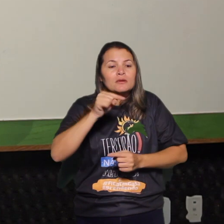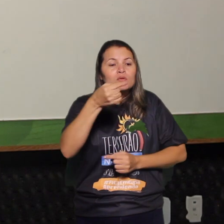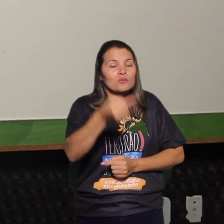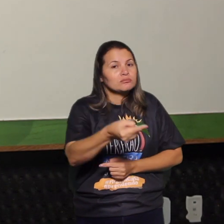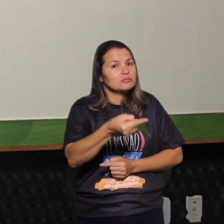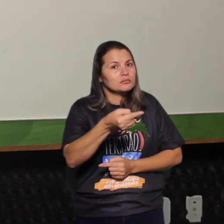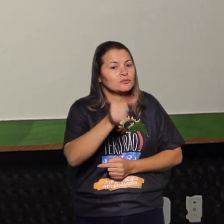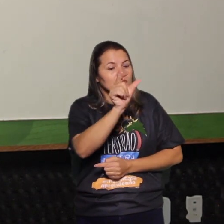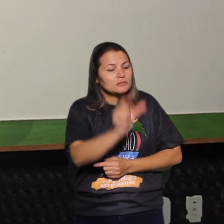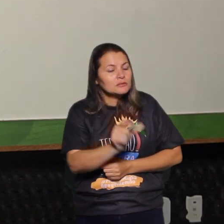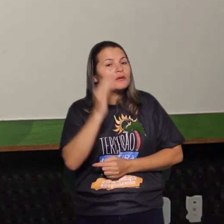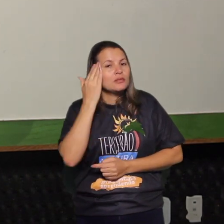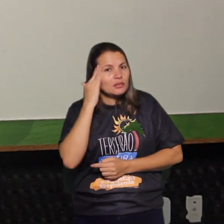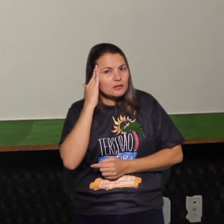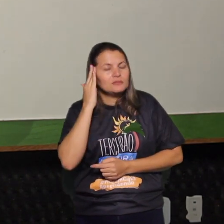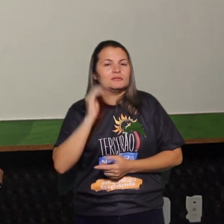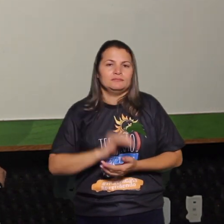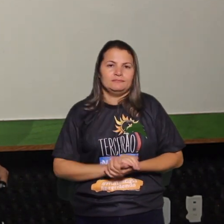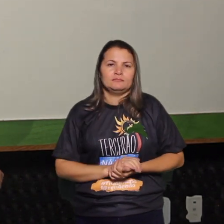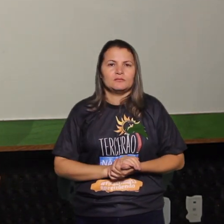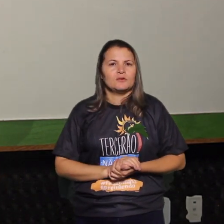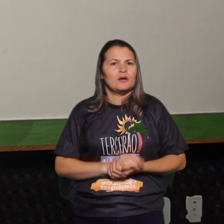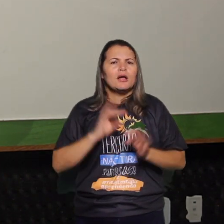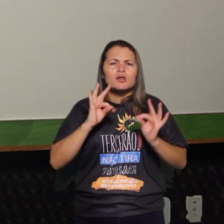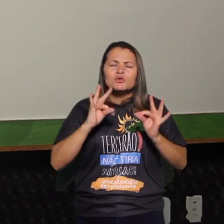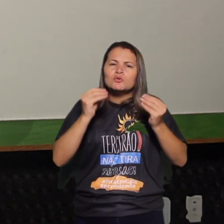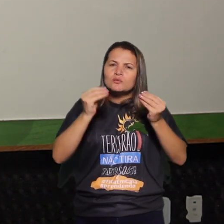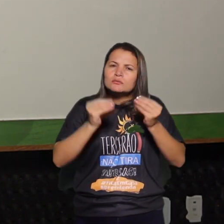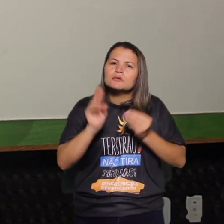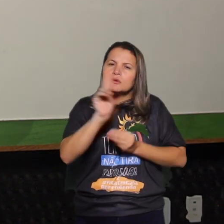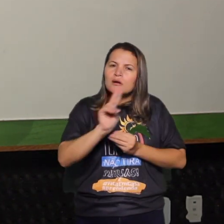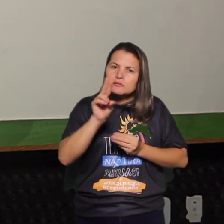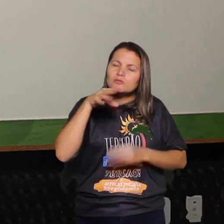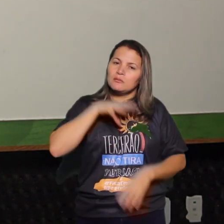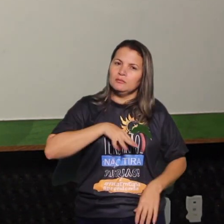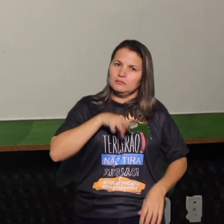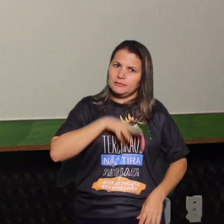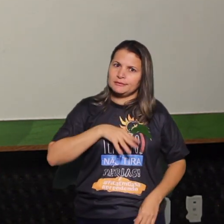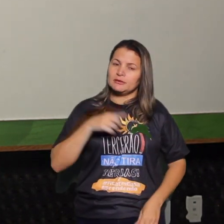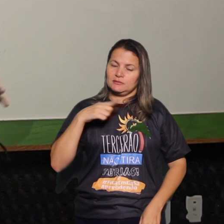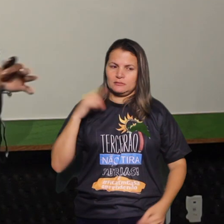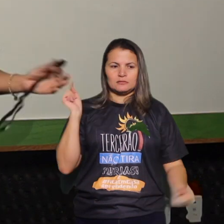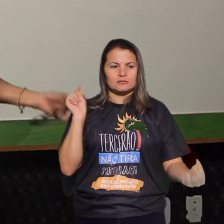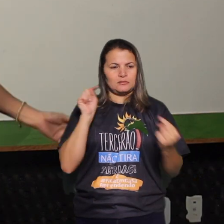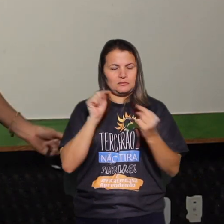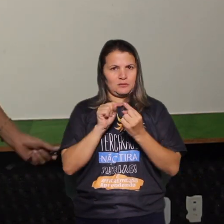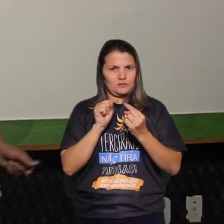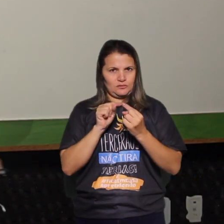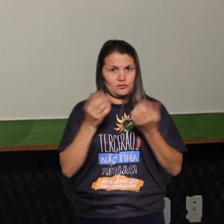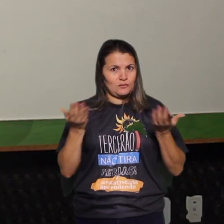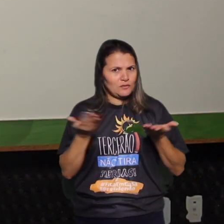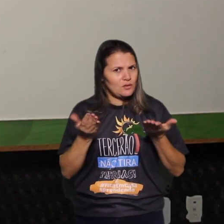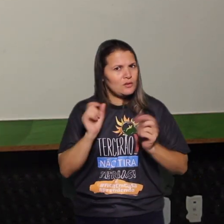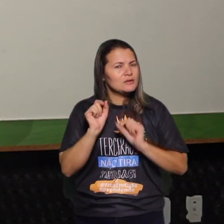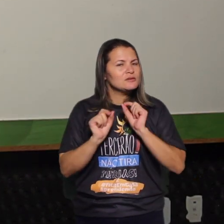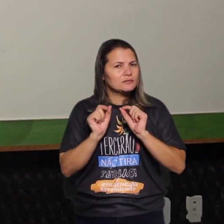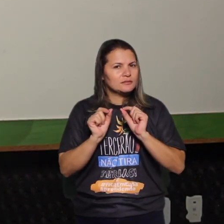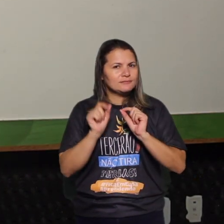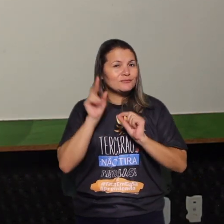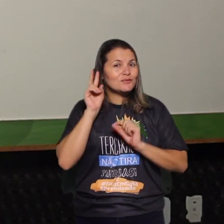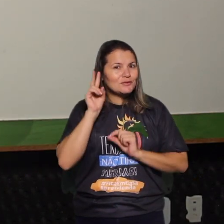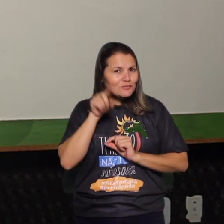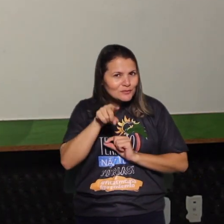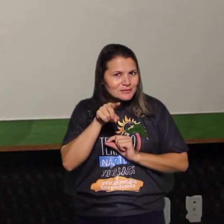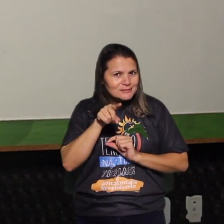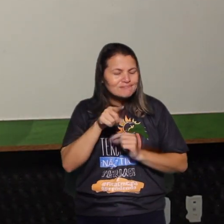falar. Todos os recursos que nós utilizamos na língua têm um objetivo. E o objetivo aqui hoje é que você reveja